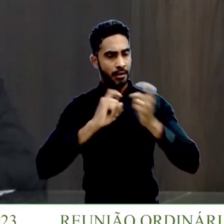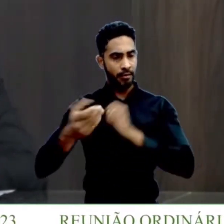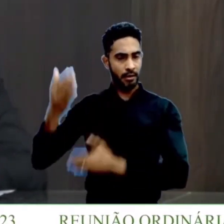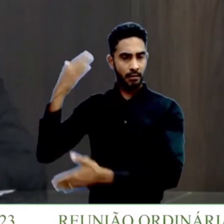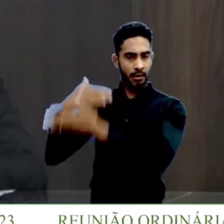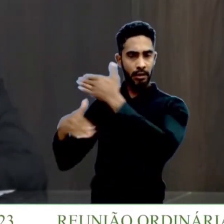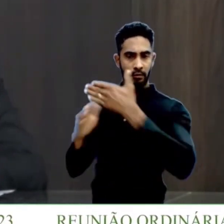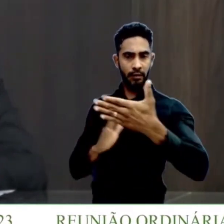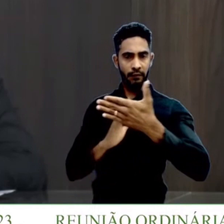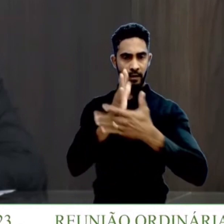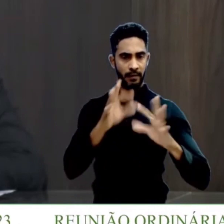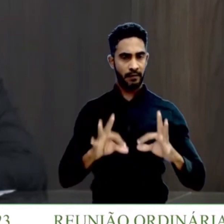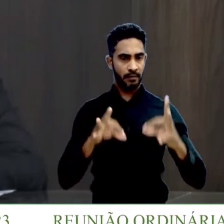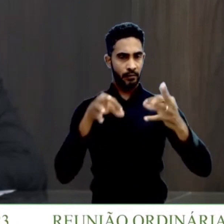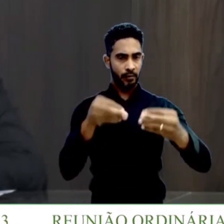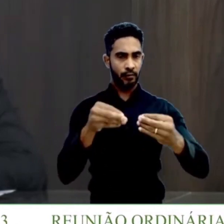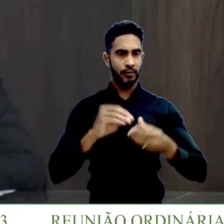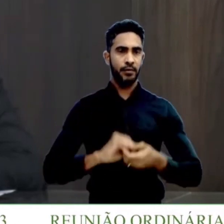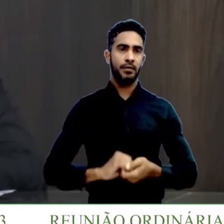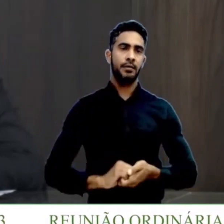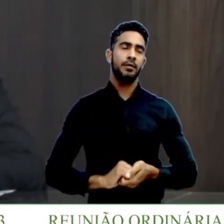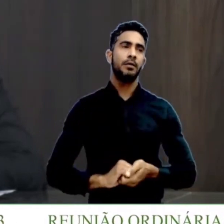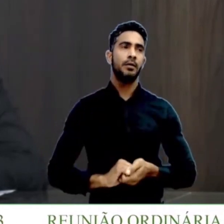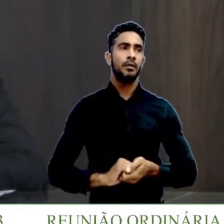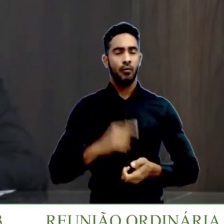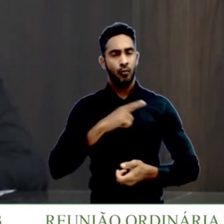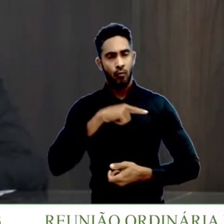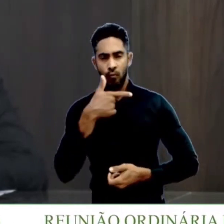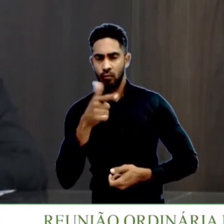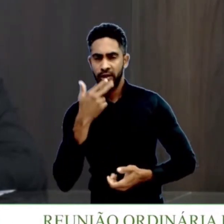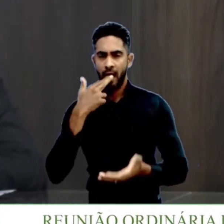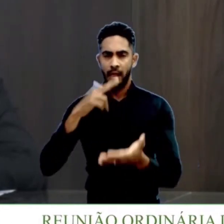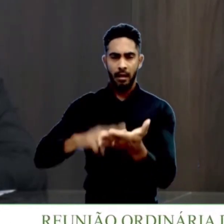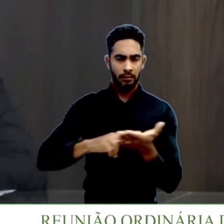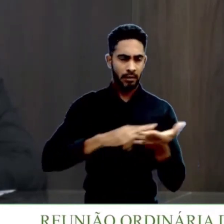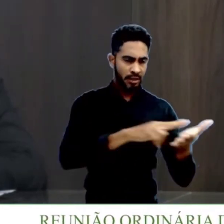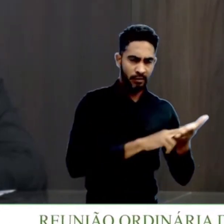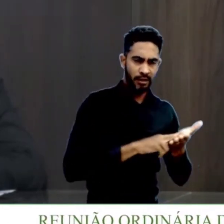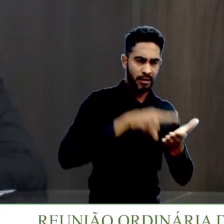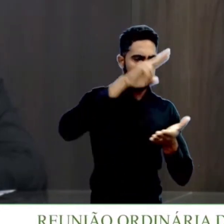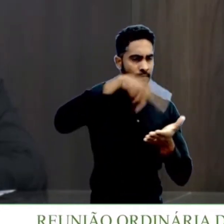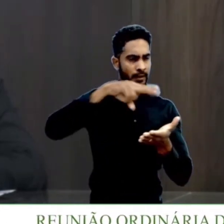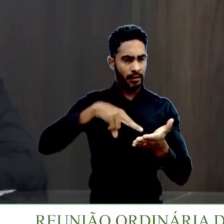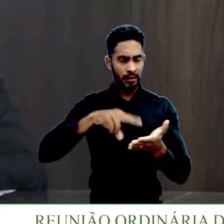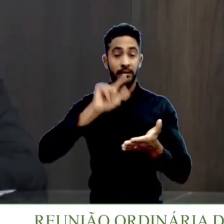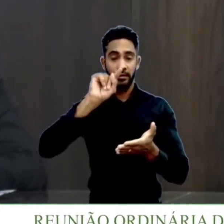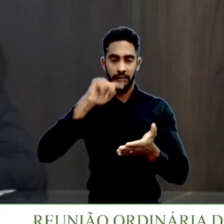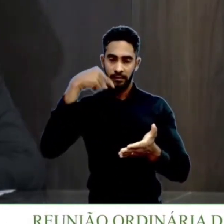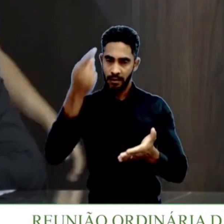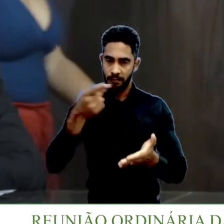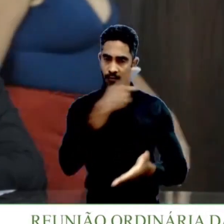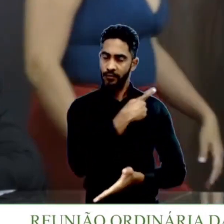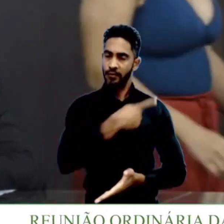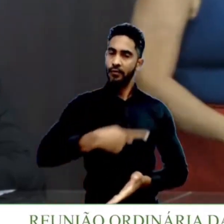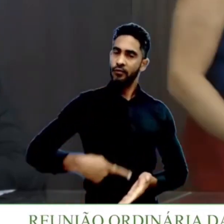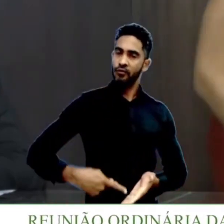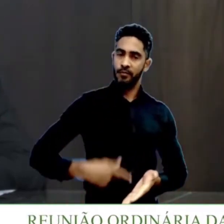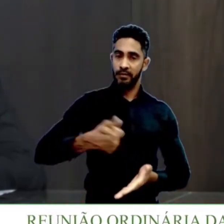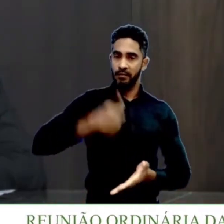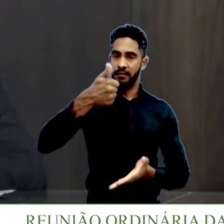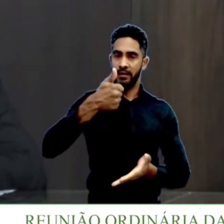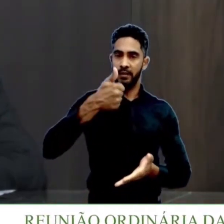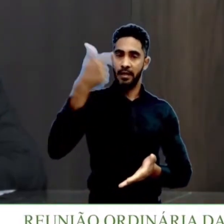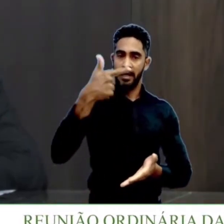anterior, que foi aprovada sem ressalvas. Não havia correspondências a serem lidas. Logo depois, o senhor presidente passa